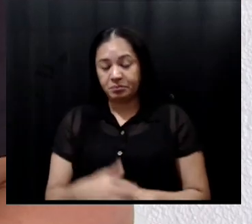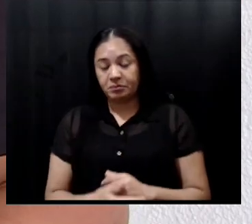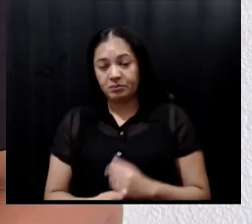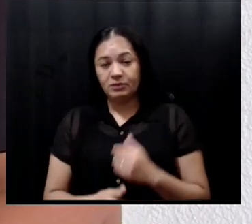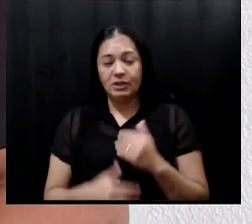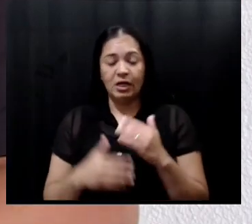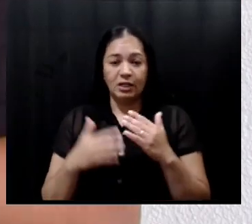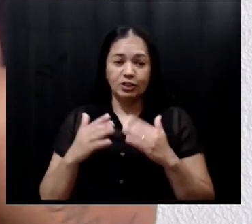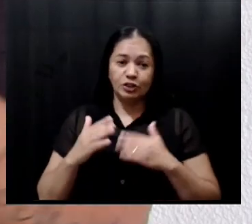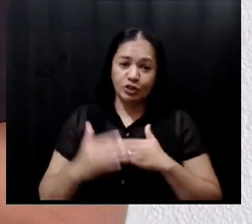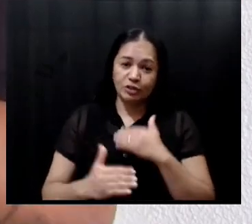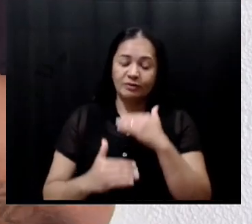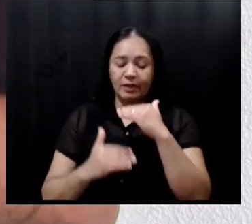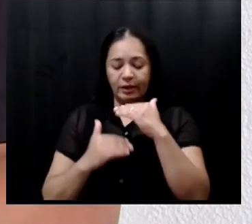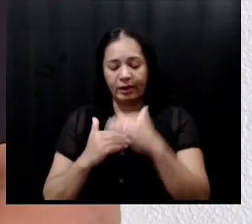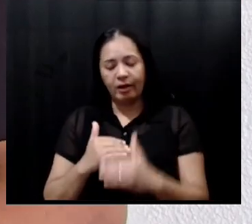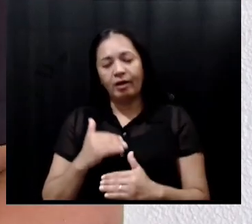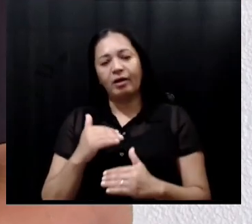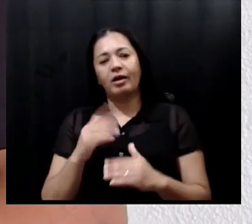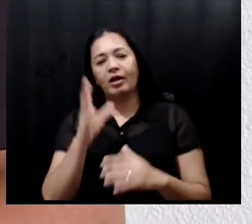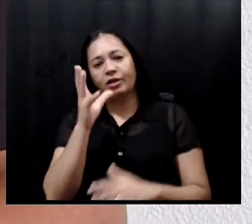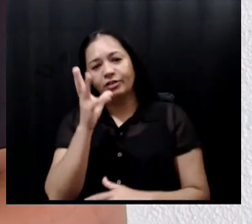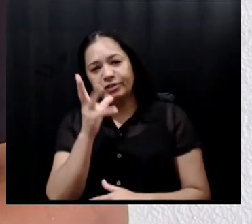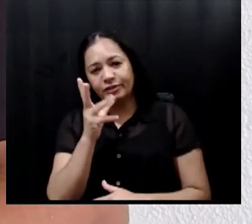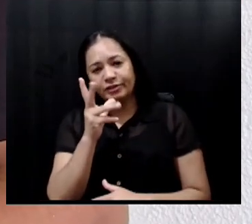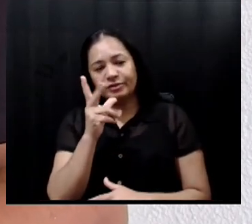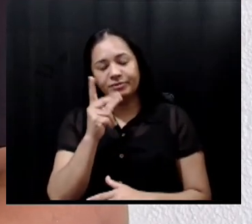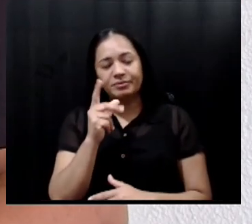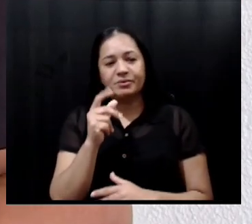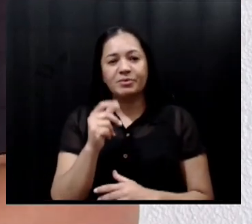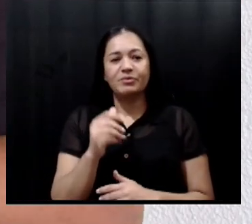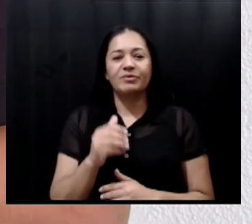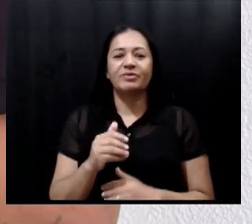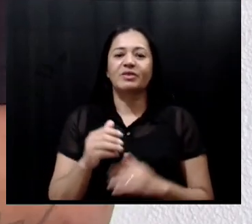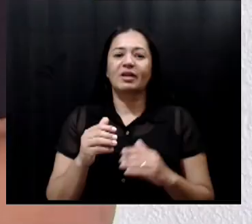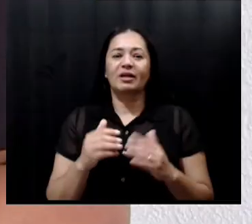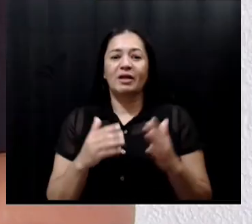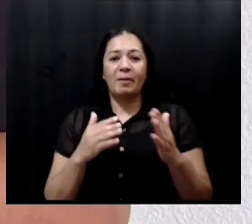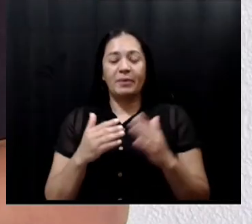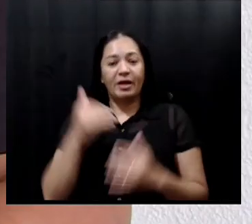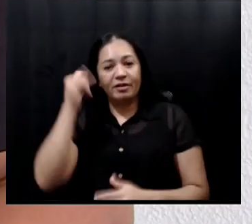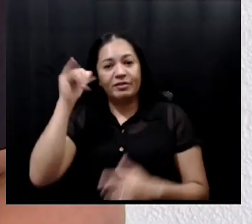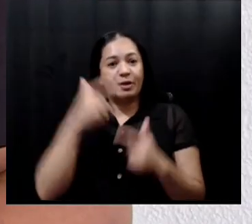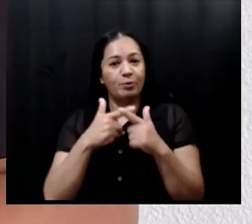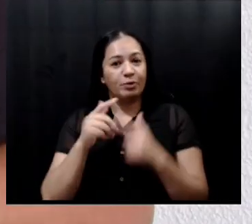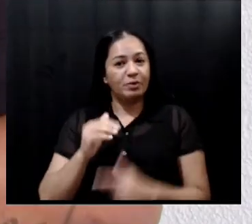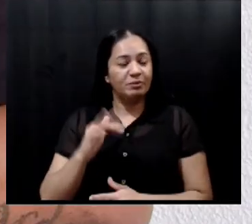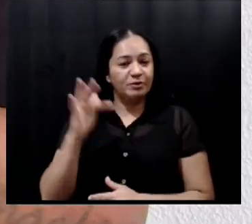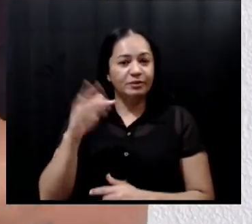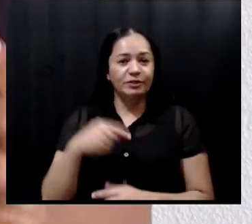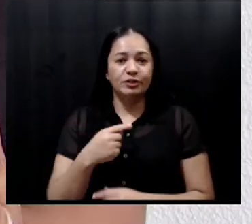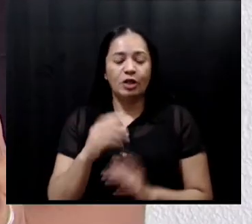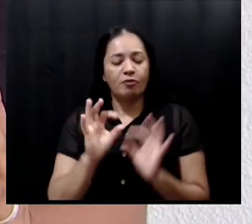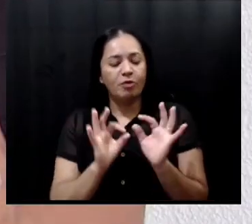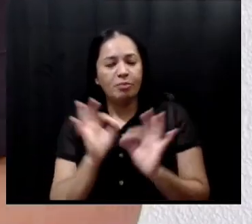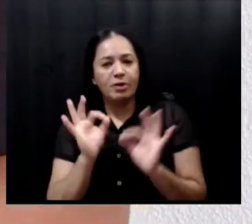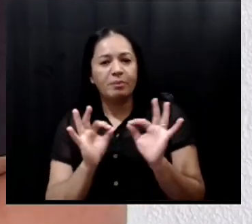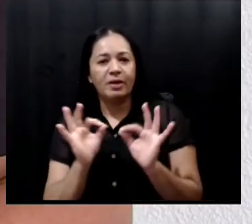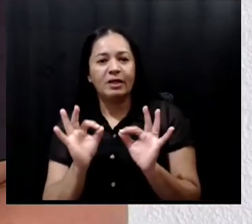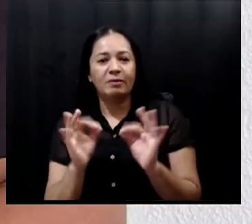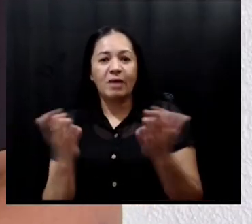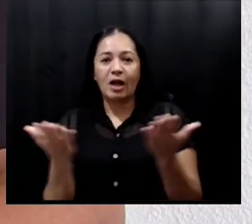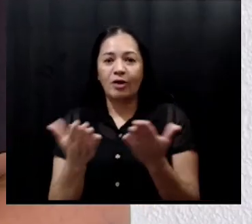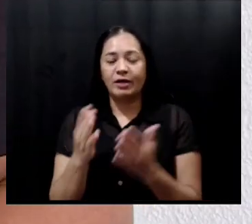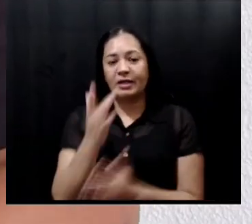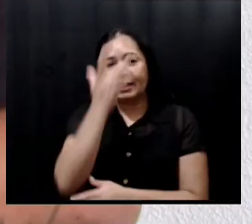cada vez, para não dar um confronto lá na frente. E aí a gente foi montando, aí as pessoas que a gente já